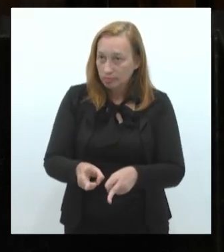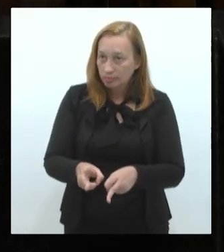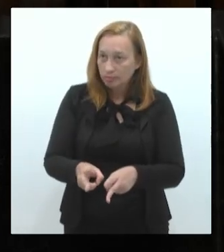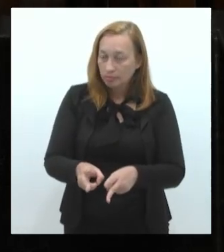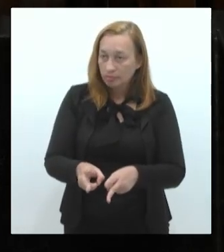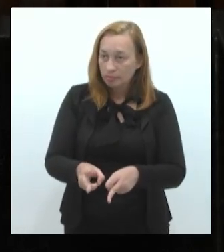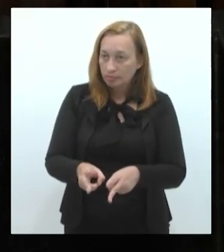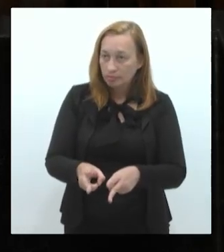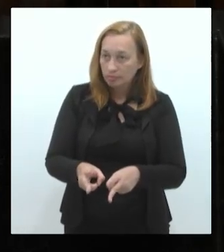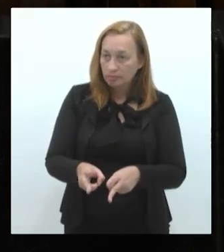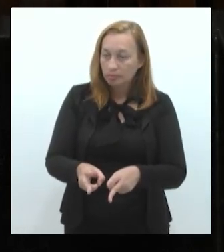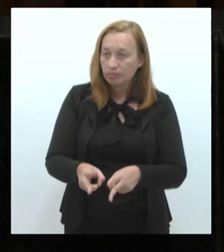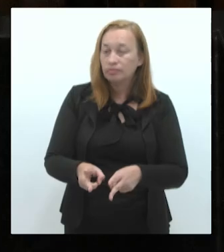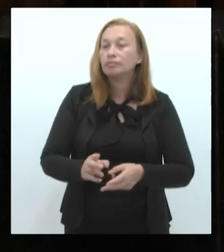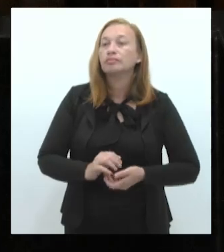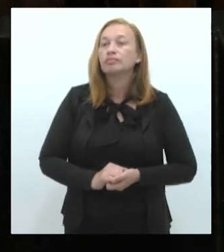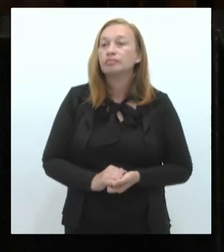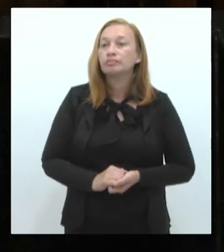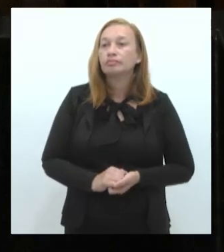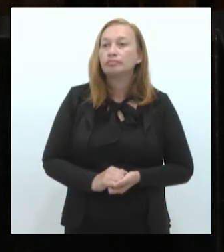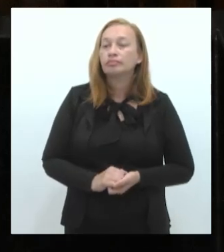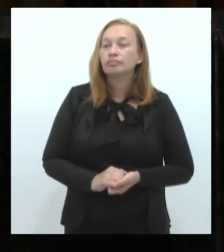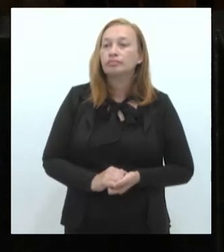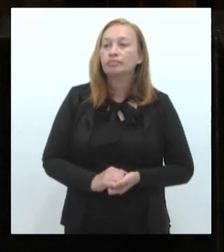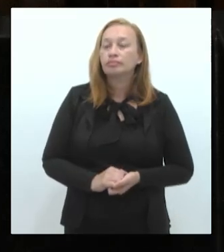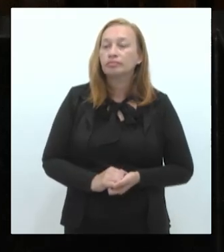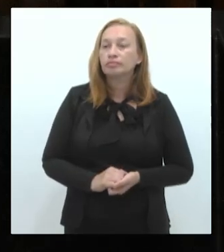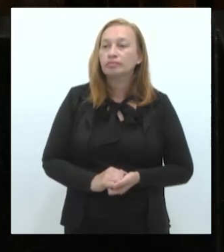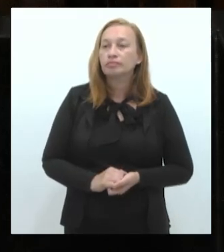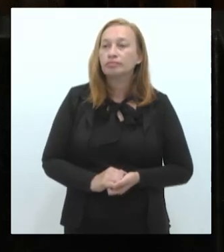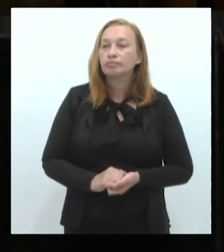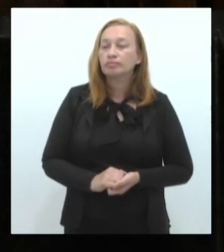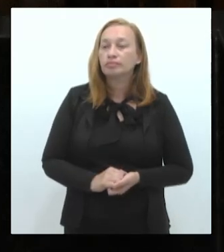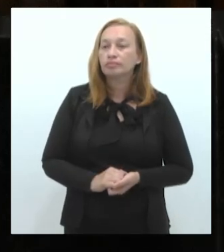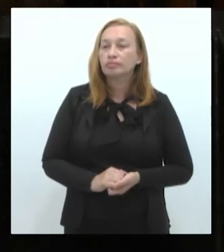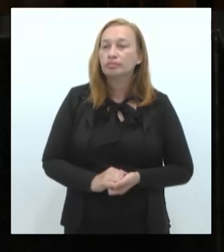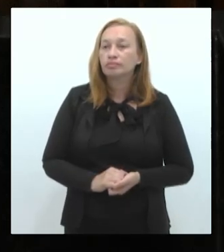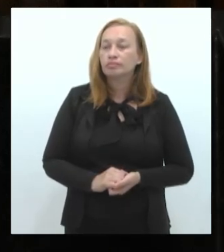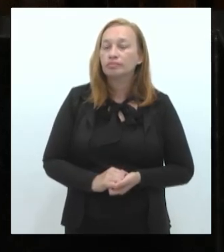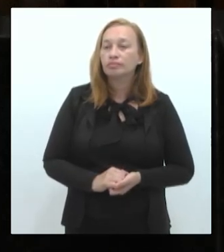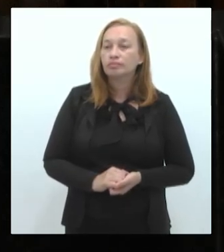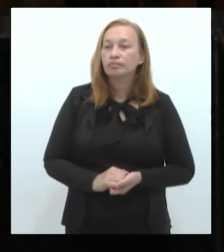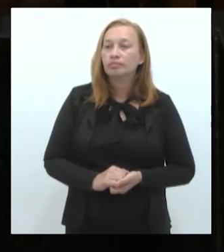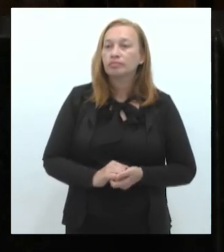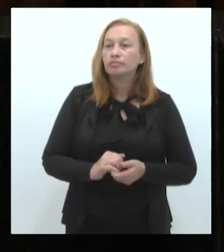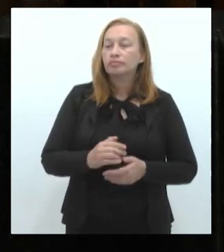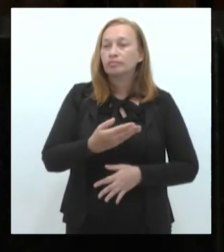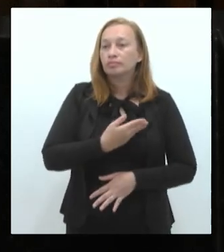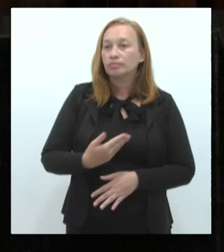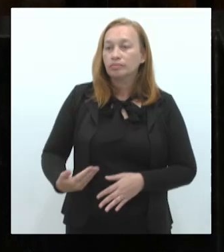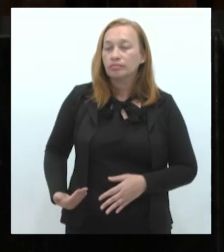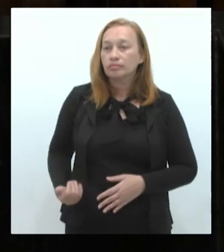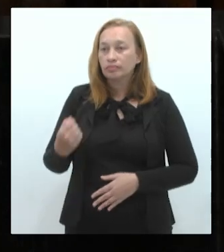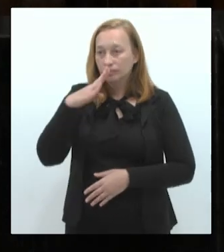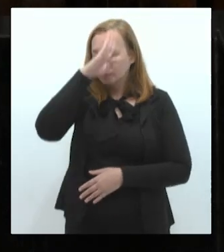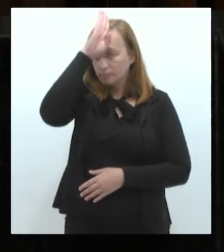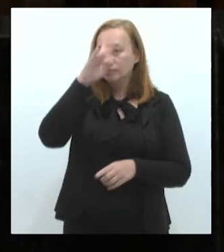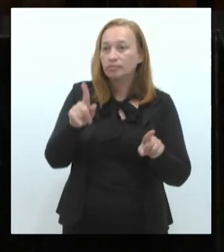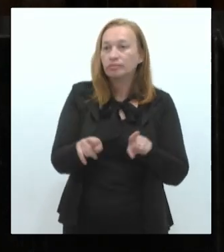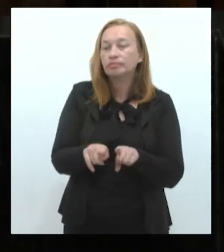assim, nesse desmonte das políticas, principalmente durante o governo do Bolsonaro